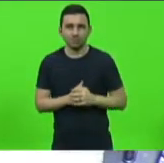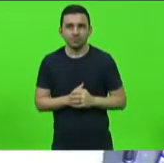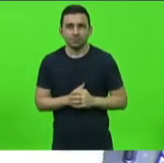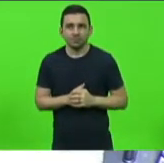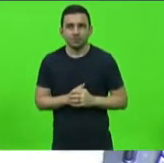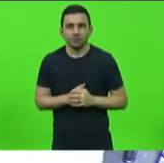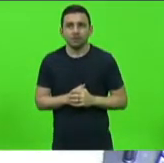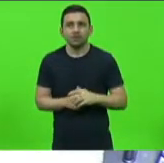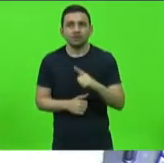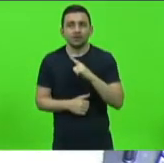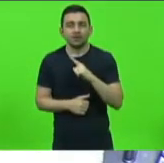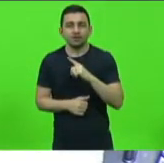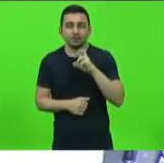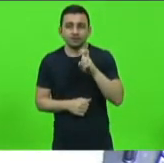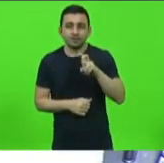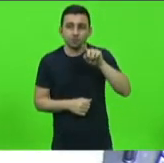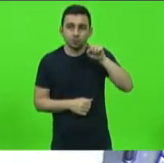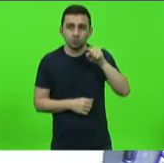tivemos